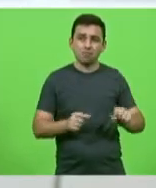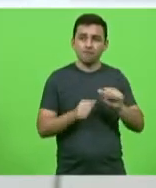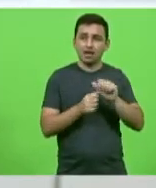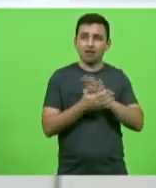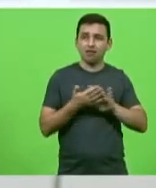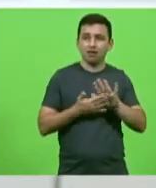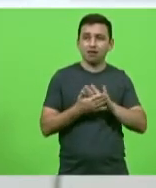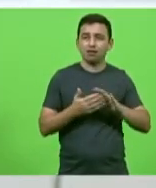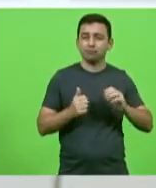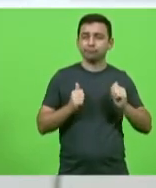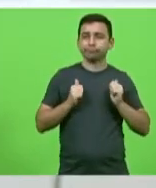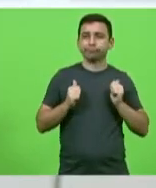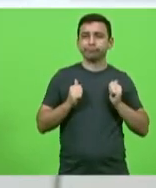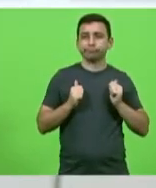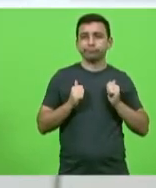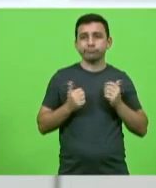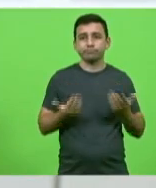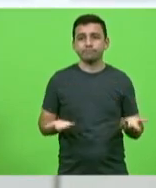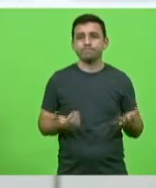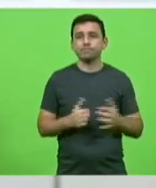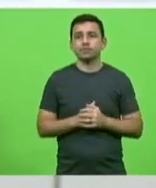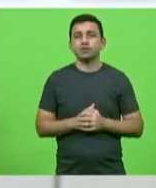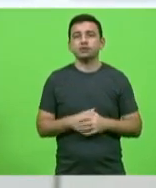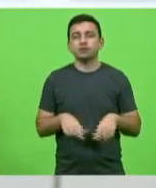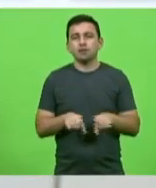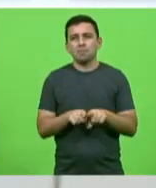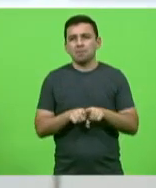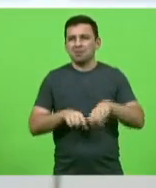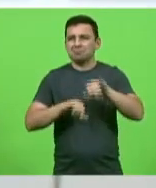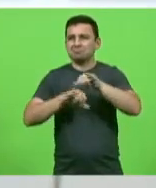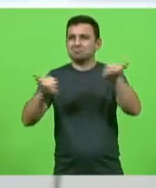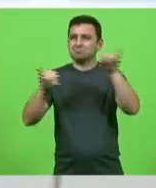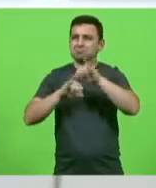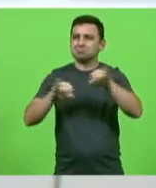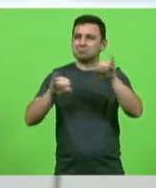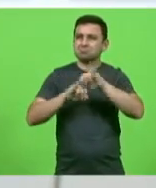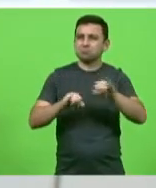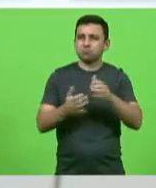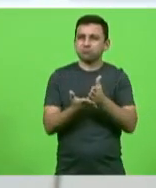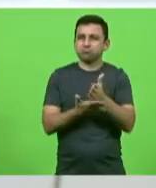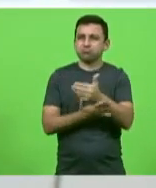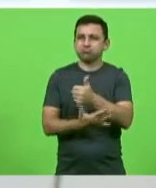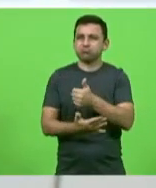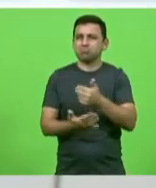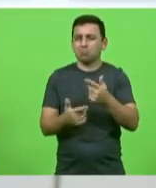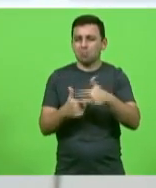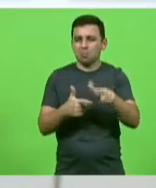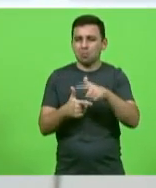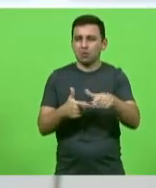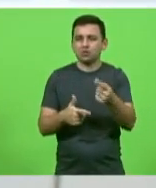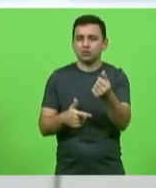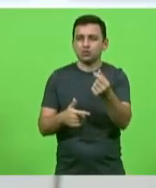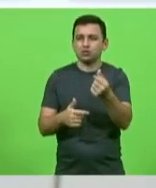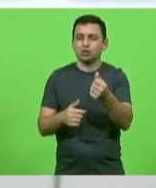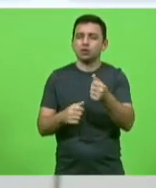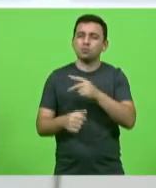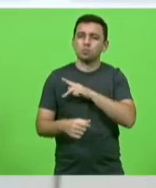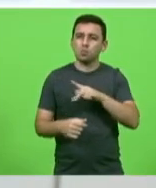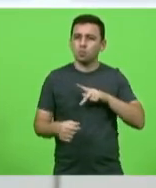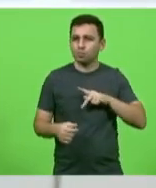das instituições pelas constantes notícias de desvios e malversação de dinheiro público